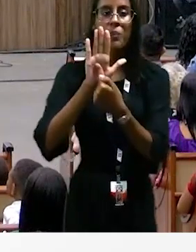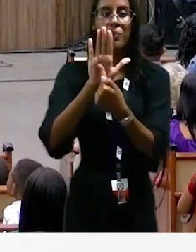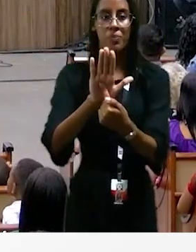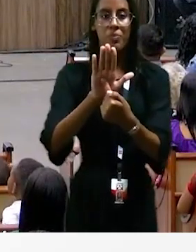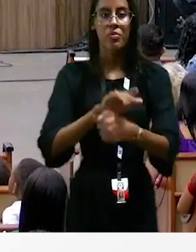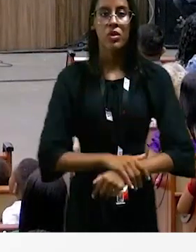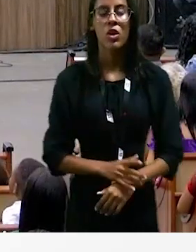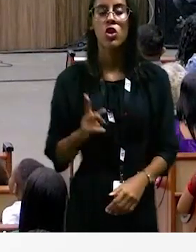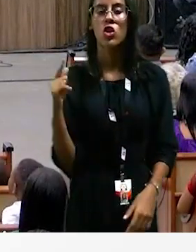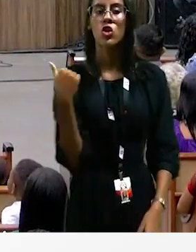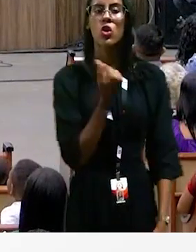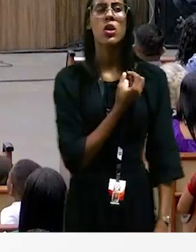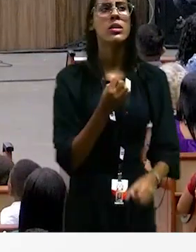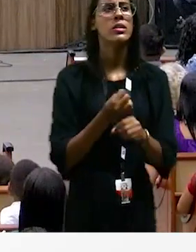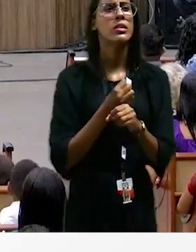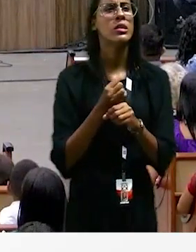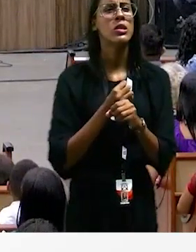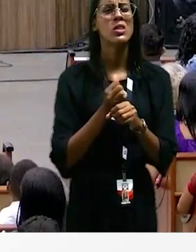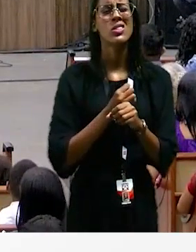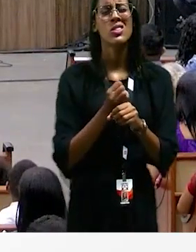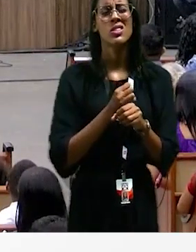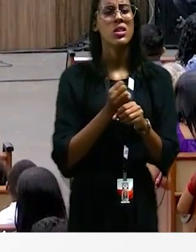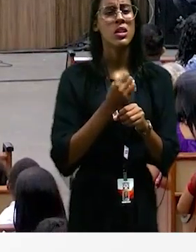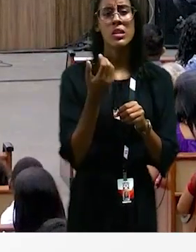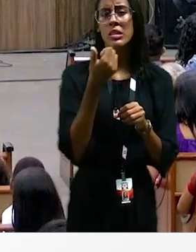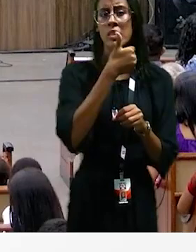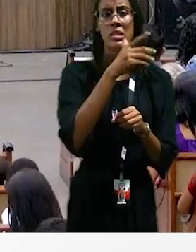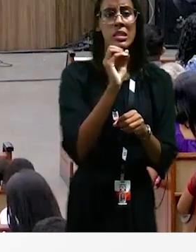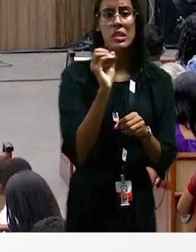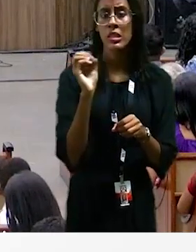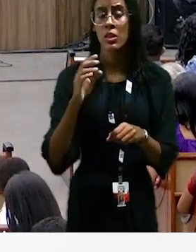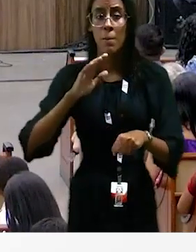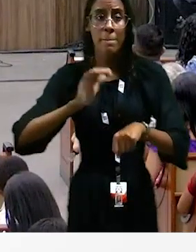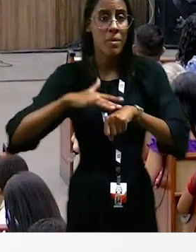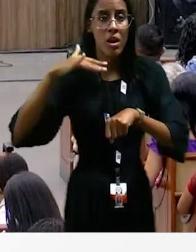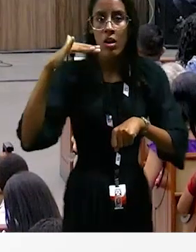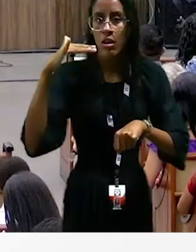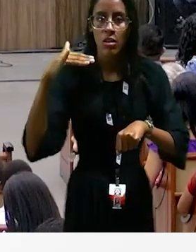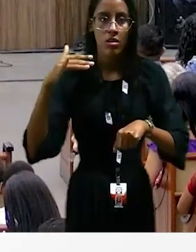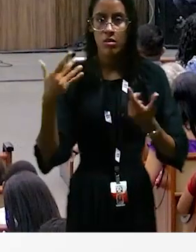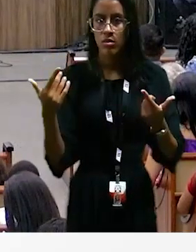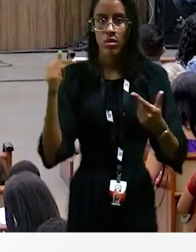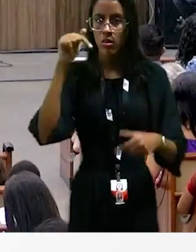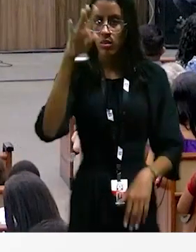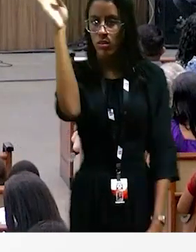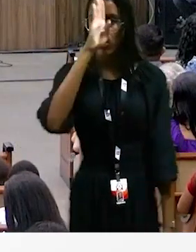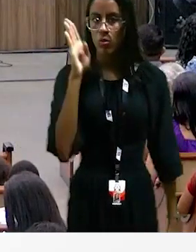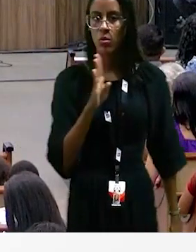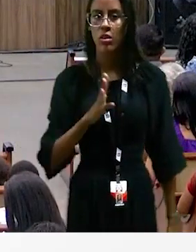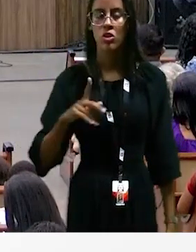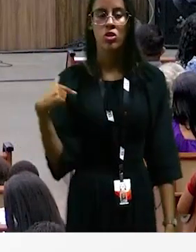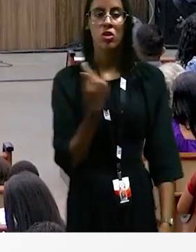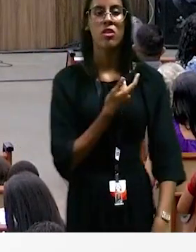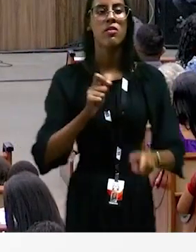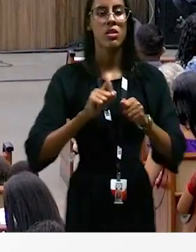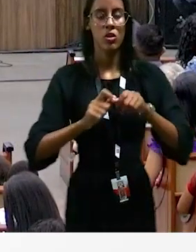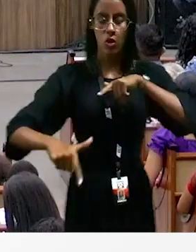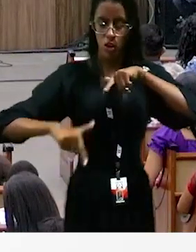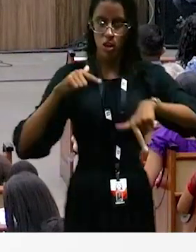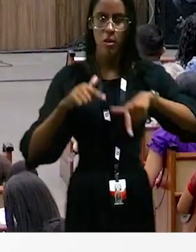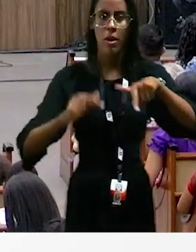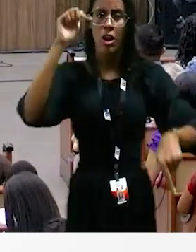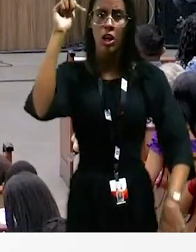há mais de sempre tantos anos no Brasil e o trabalho de Deus aqui é feito com amor e com responsabilidade